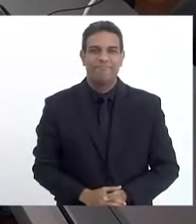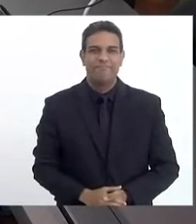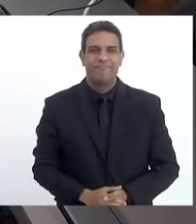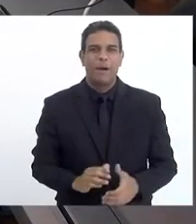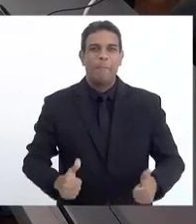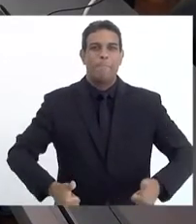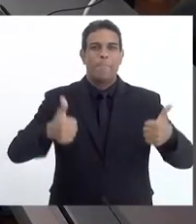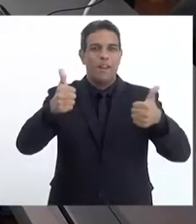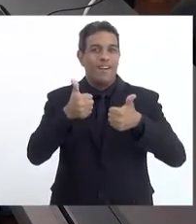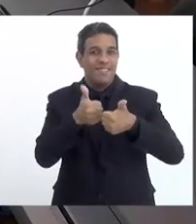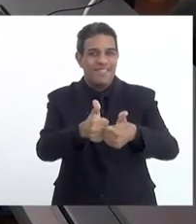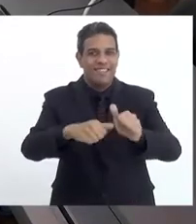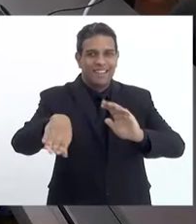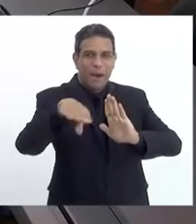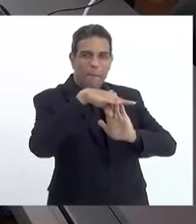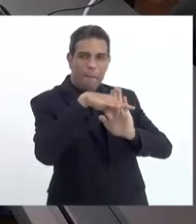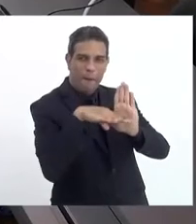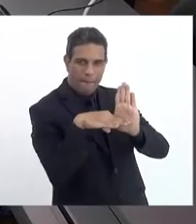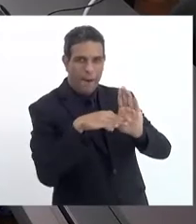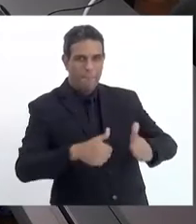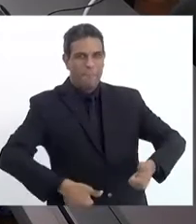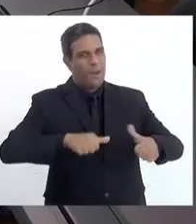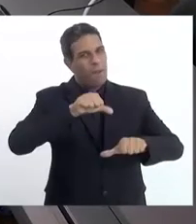Melhor a gente seguir a pauta, deputado.